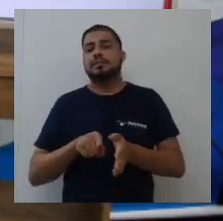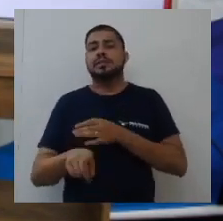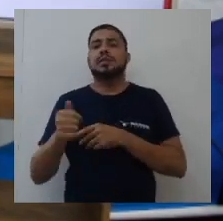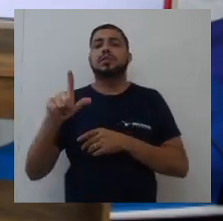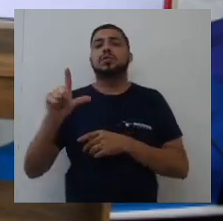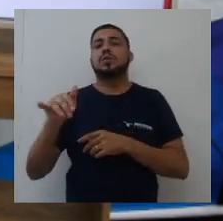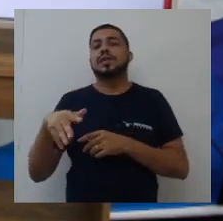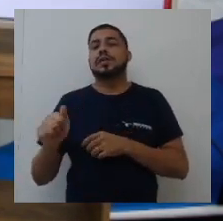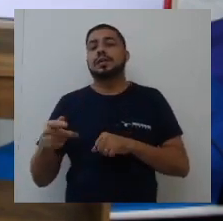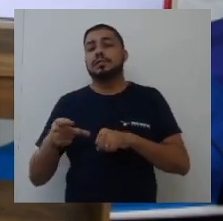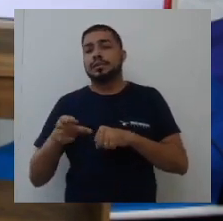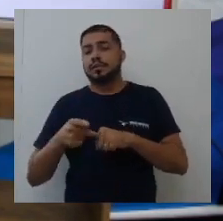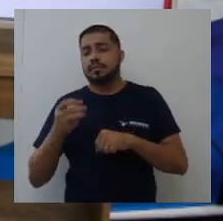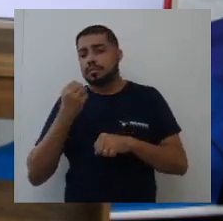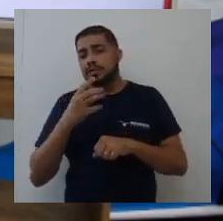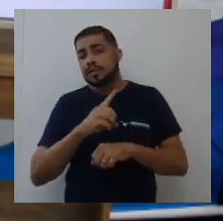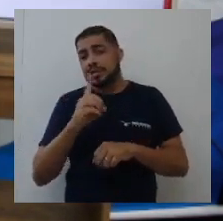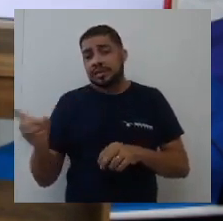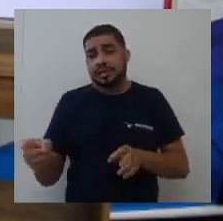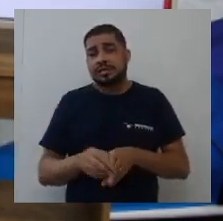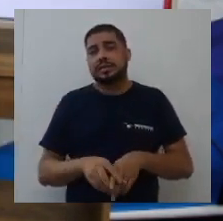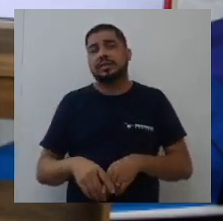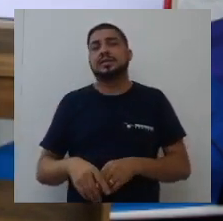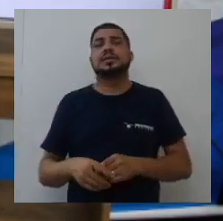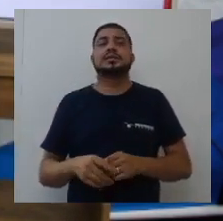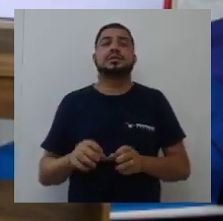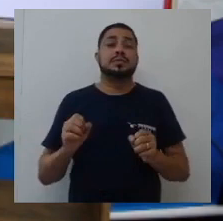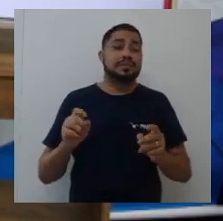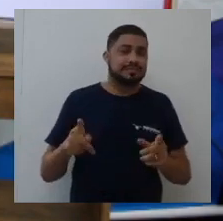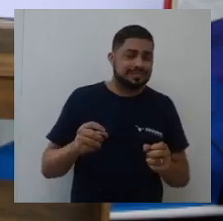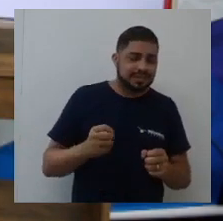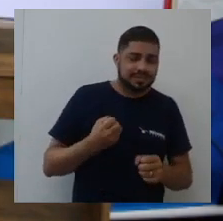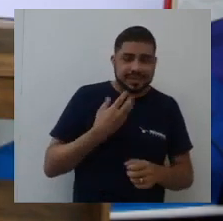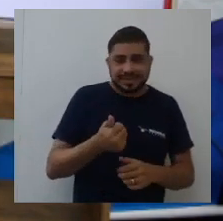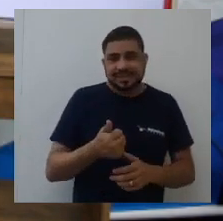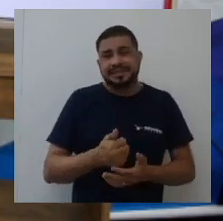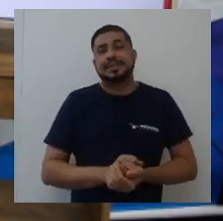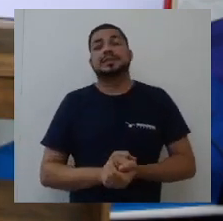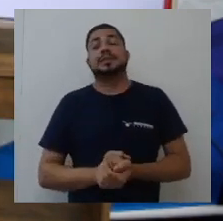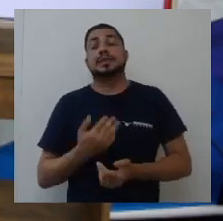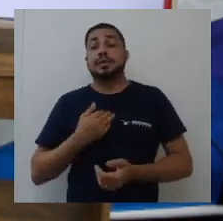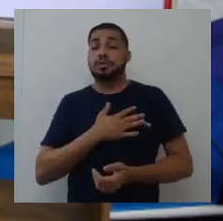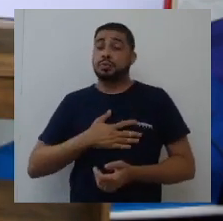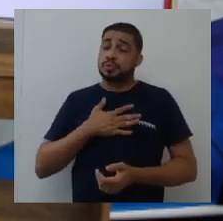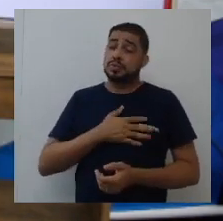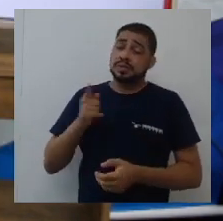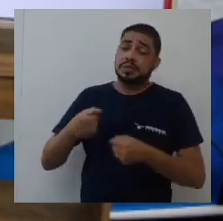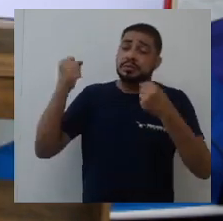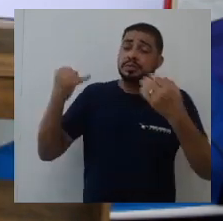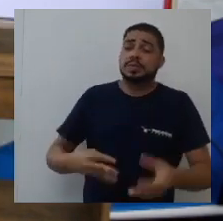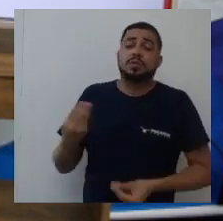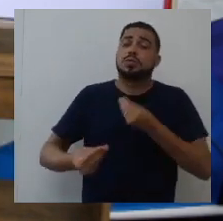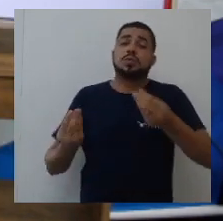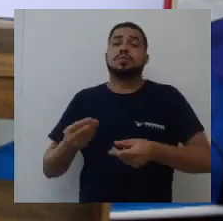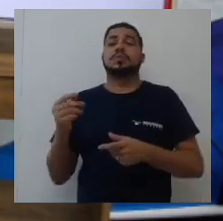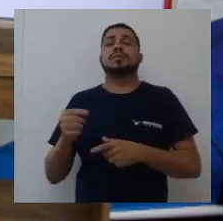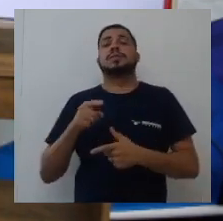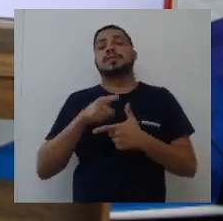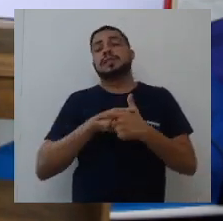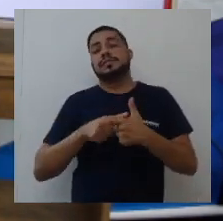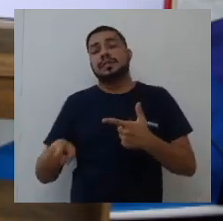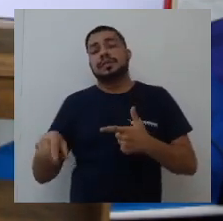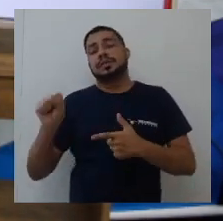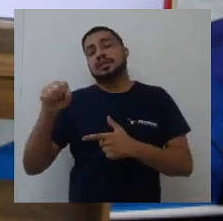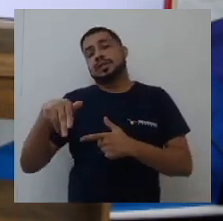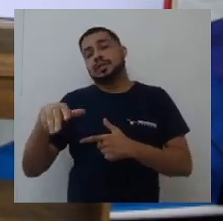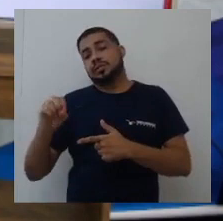Luana Petrolina. Bom dia, professor. Valeu, Luana, tudo bem? Eu gostaria que o senhor explicasse como é que divide o seno pelo